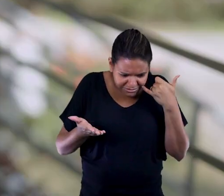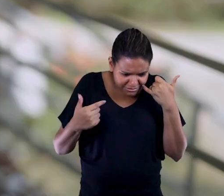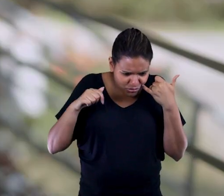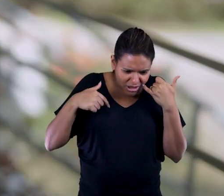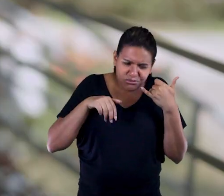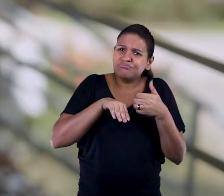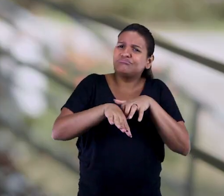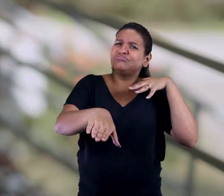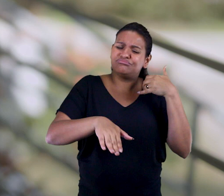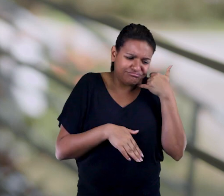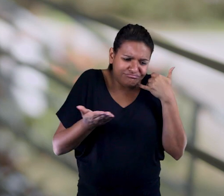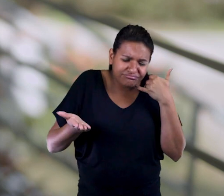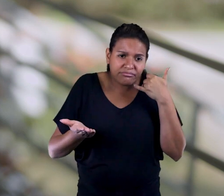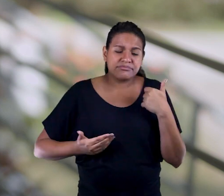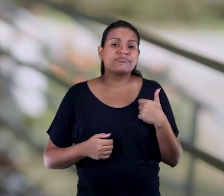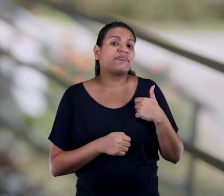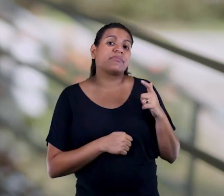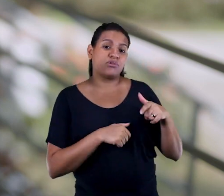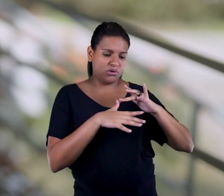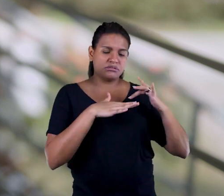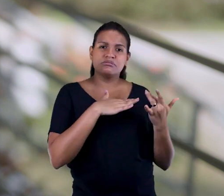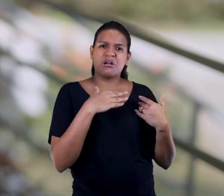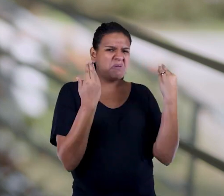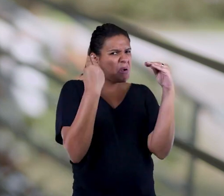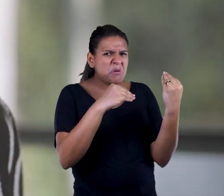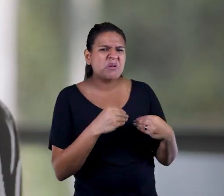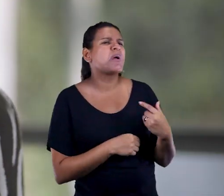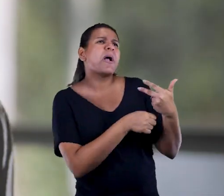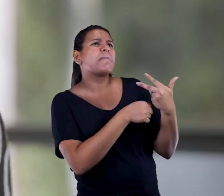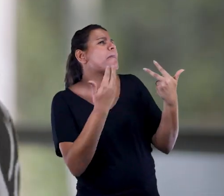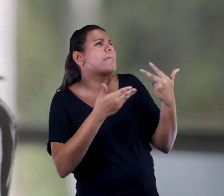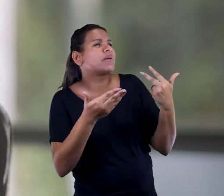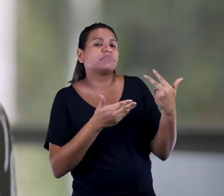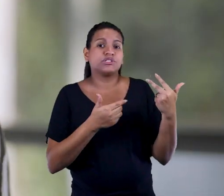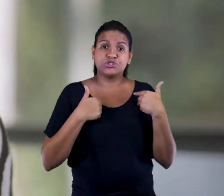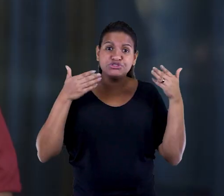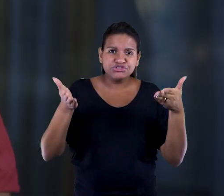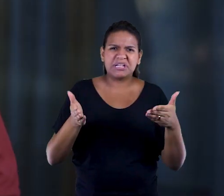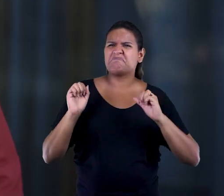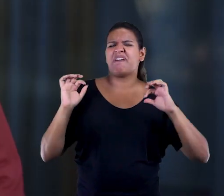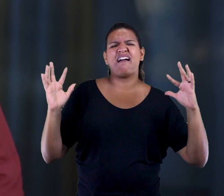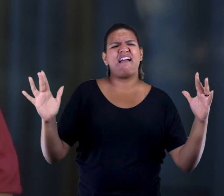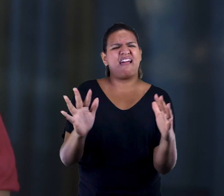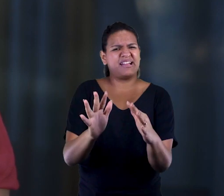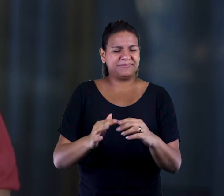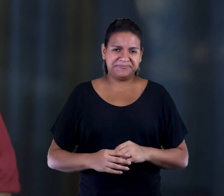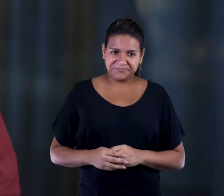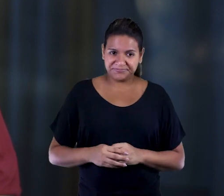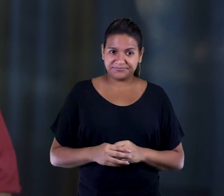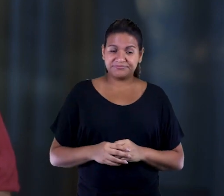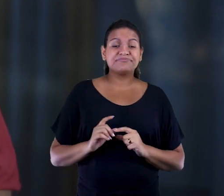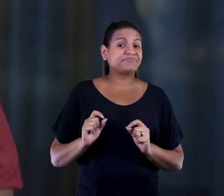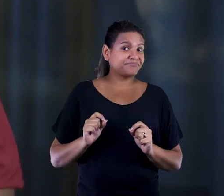longe, não consigo chegar agora. E aí comecei a postar na rede social e pedir para as pessoas irem para lá. Quando eu cheguei lá, já tinha centenas de pessoas. A informação que nós recebemos que